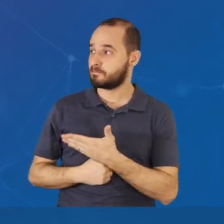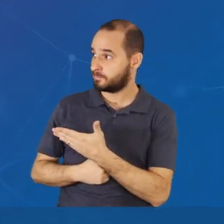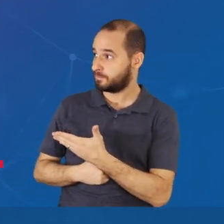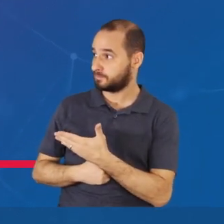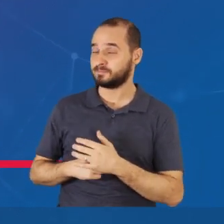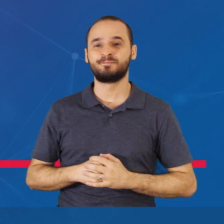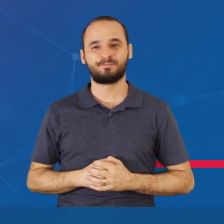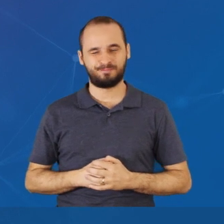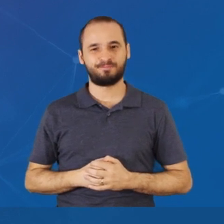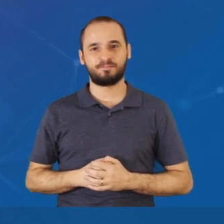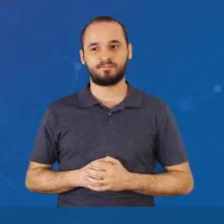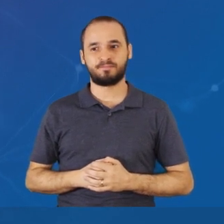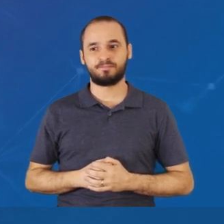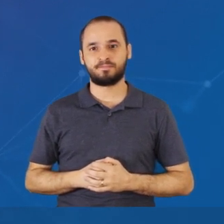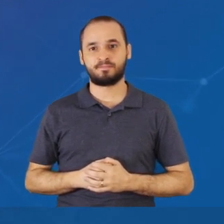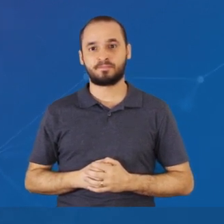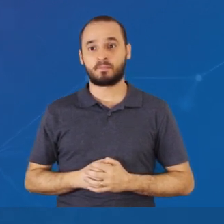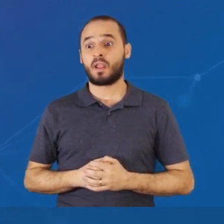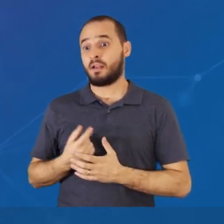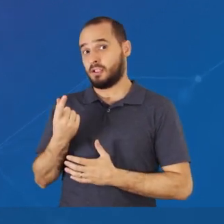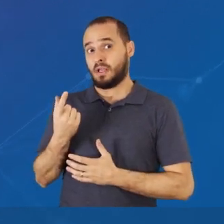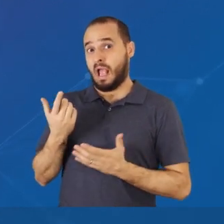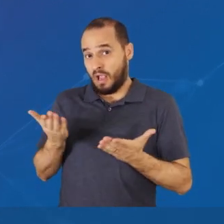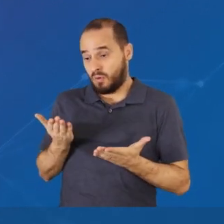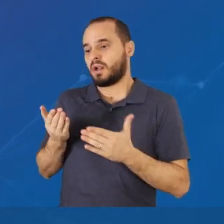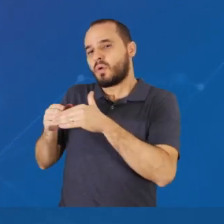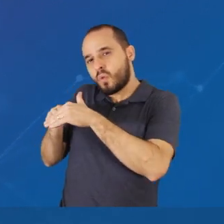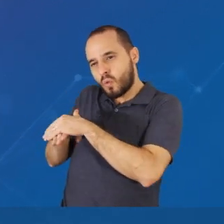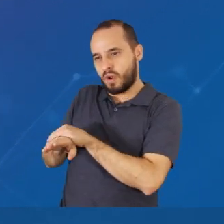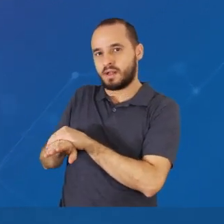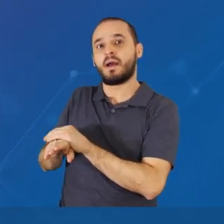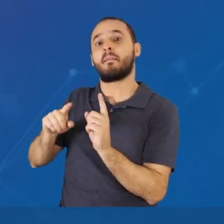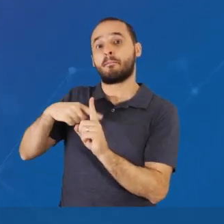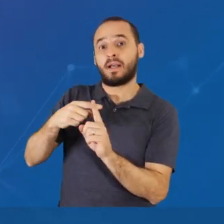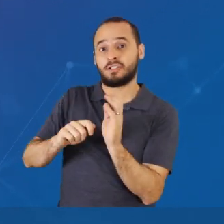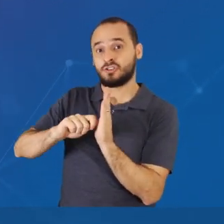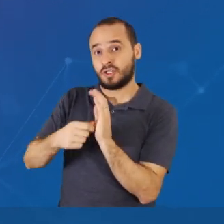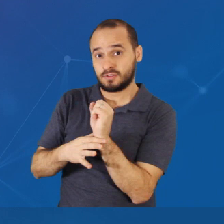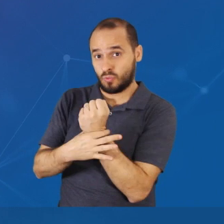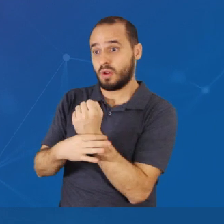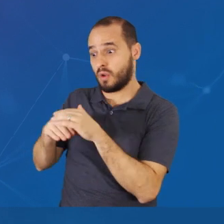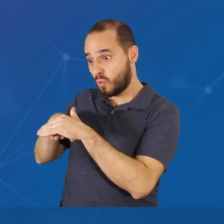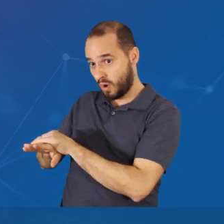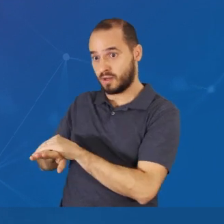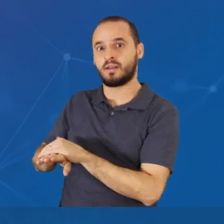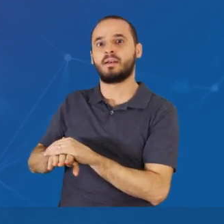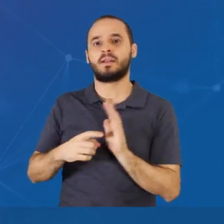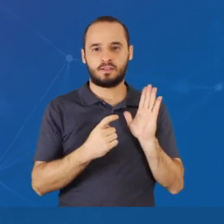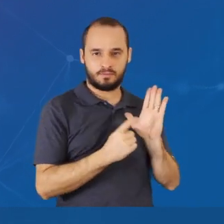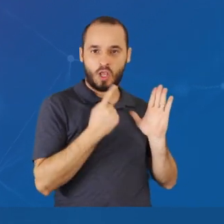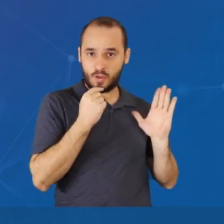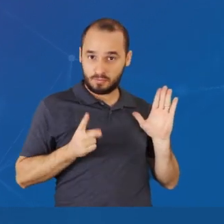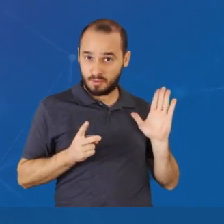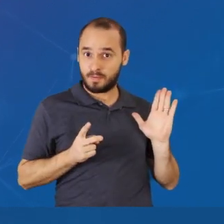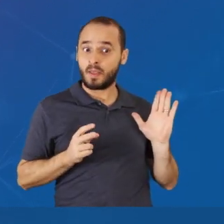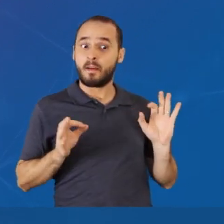em Continuar. Confirme os dados para reservar a cotação e informe a chave de segurança. Depois, toque em Continuar.